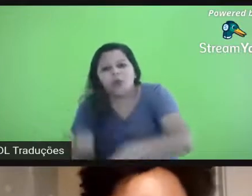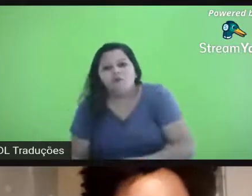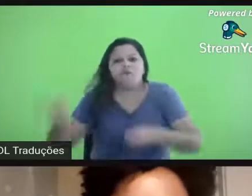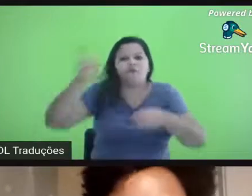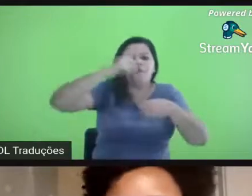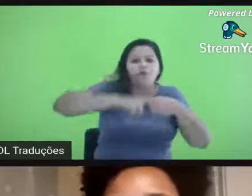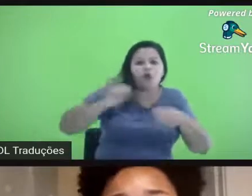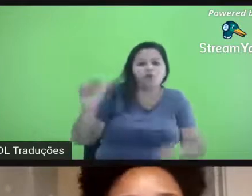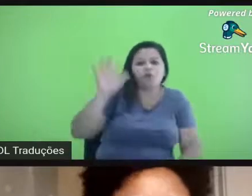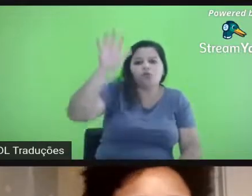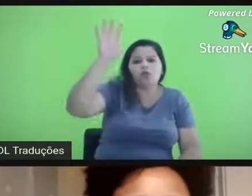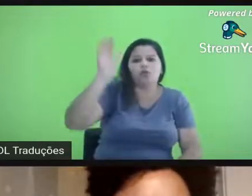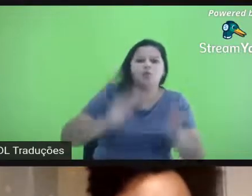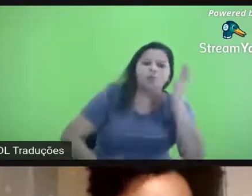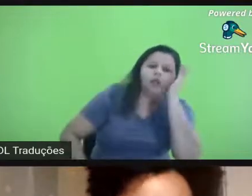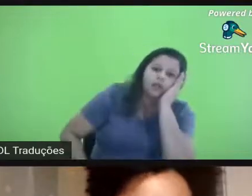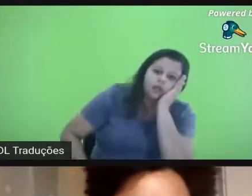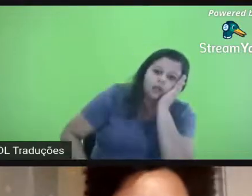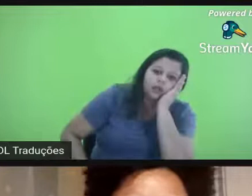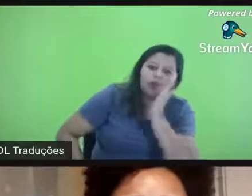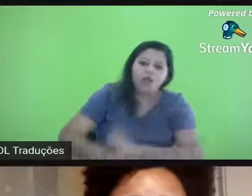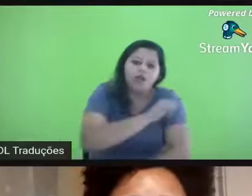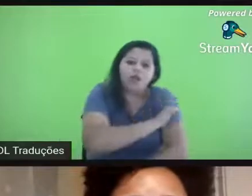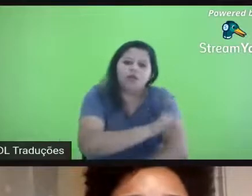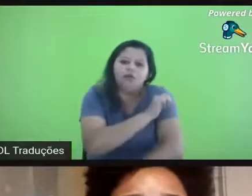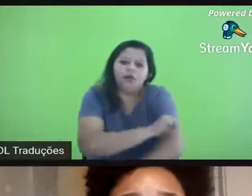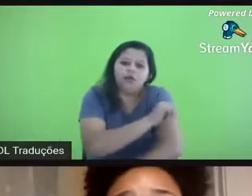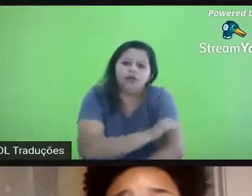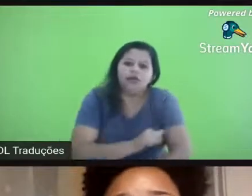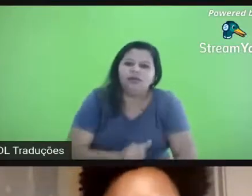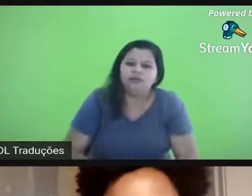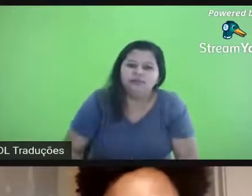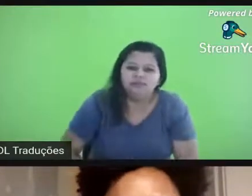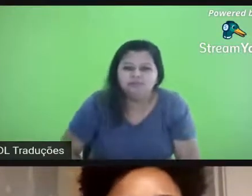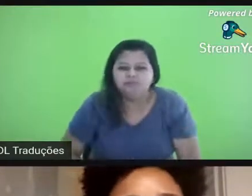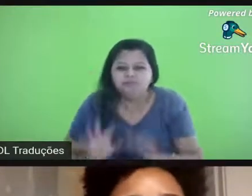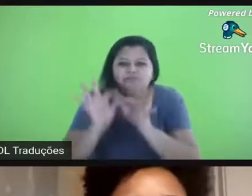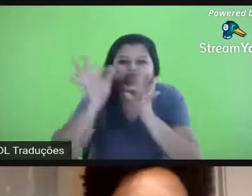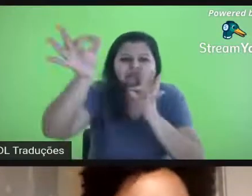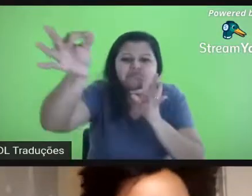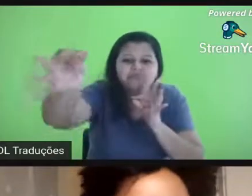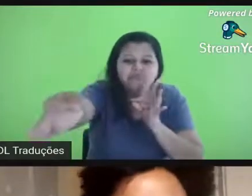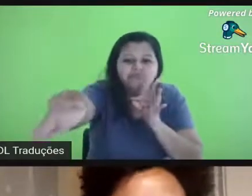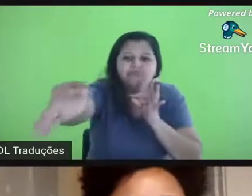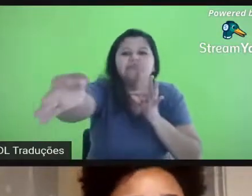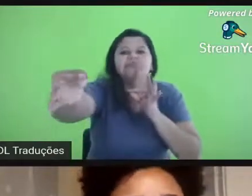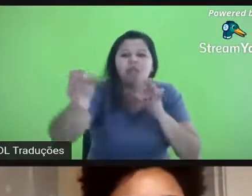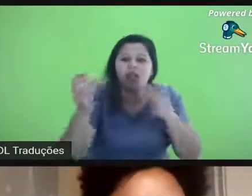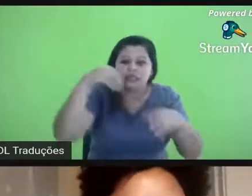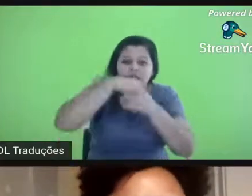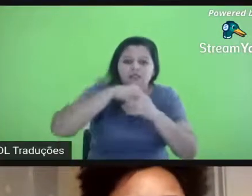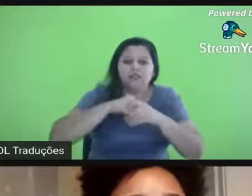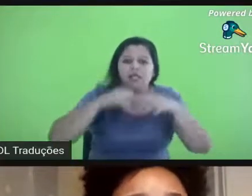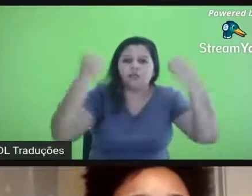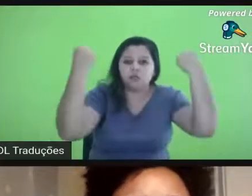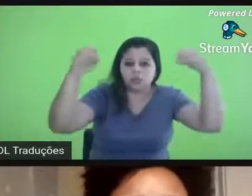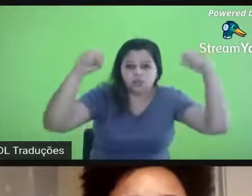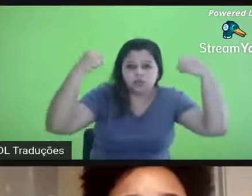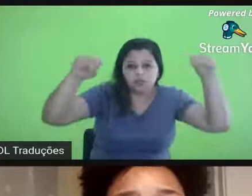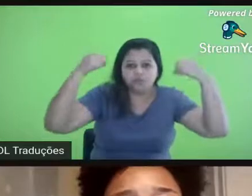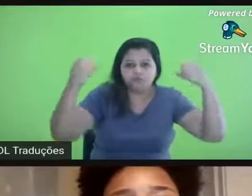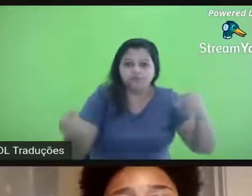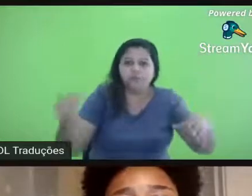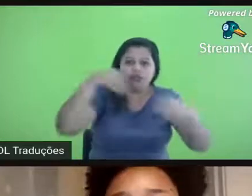Rio distante, como um monstro insaciável, absorve nas suas usinas, nos seus escritórios, nas suas repartições,